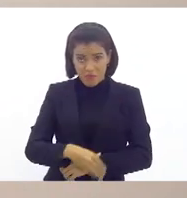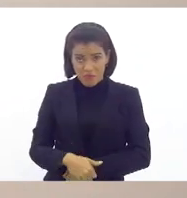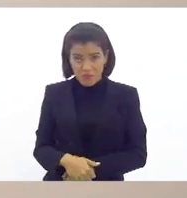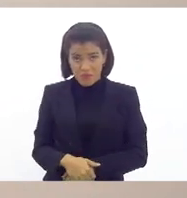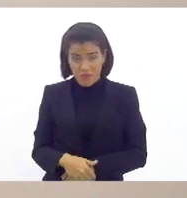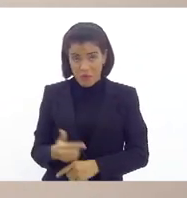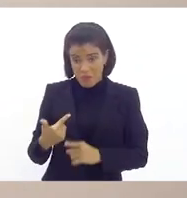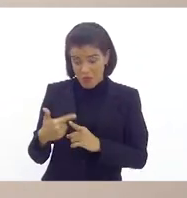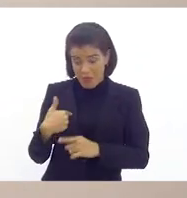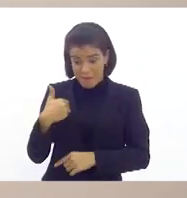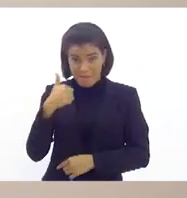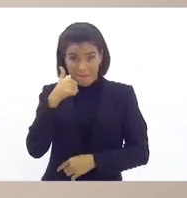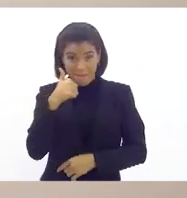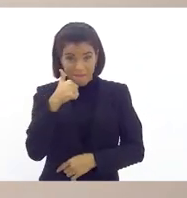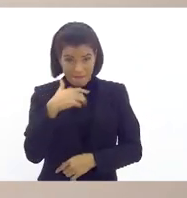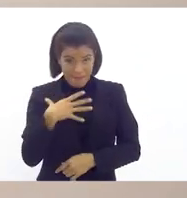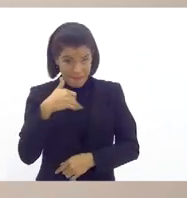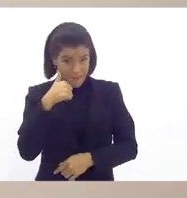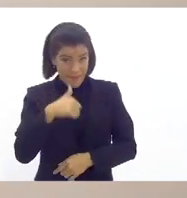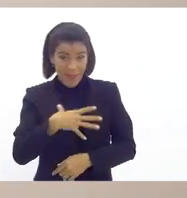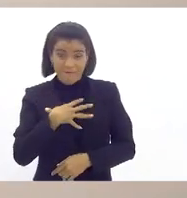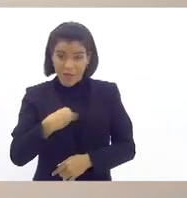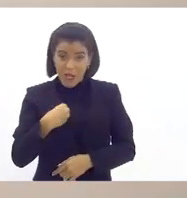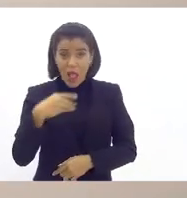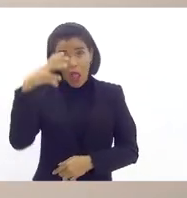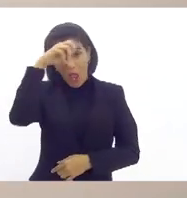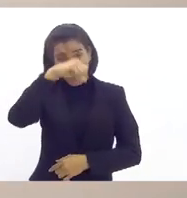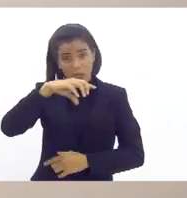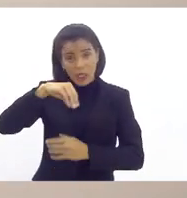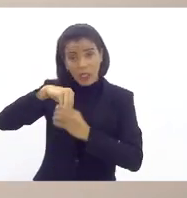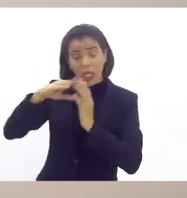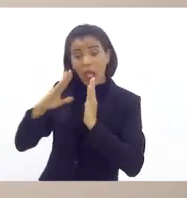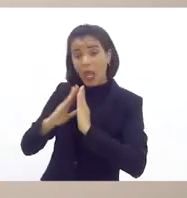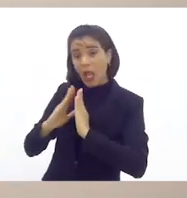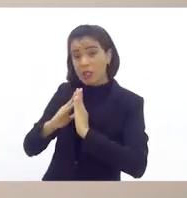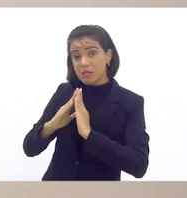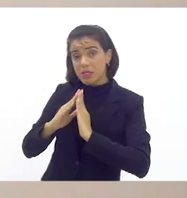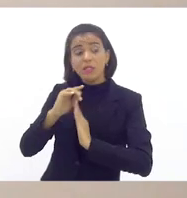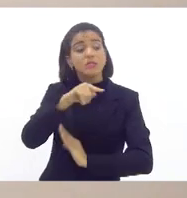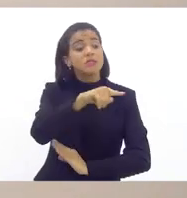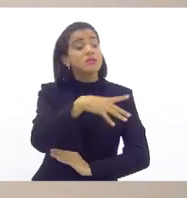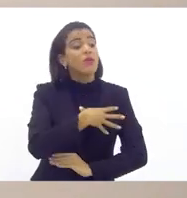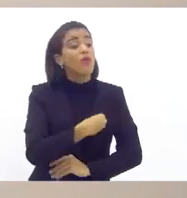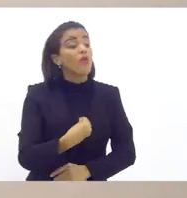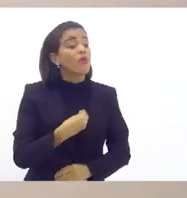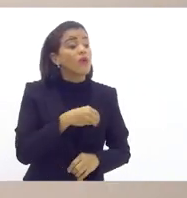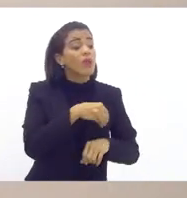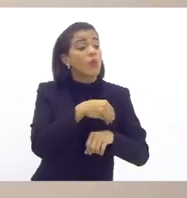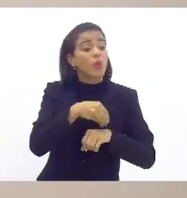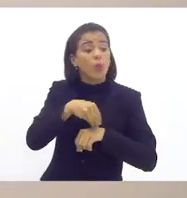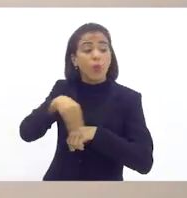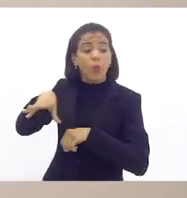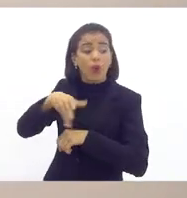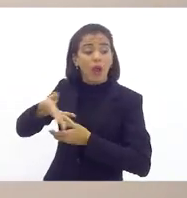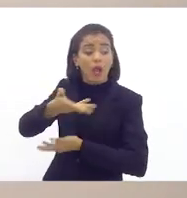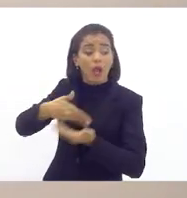Porque o que a minha filha traz para a escola é o que ela aprende dentro da casa dela. E o que o seu filho trouxe para a escola?